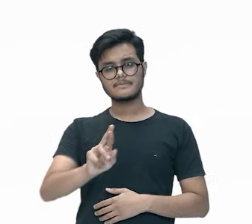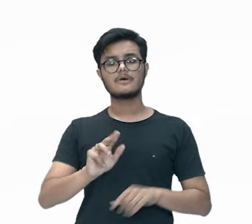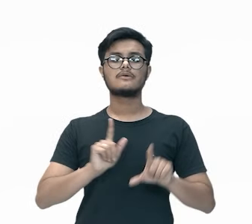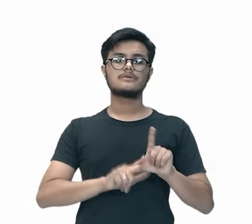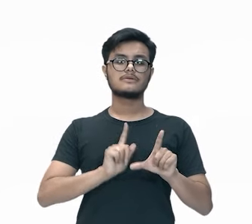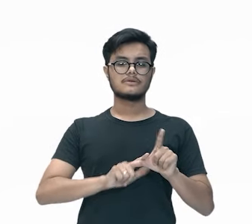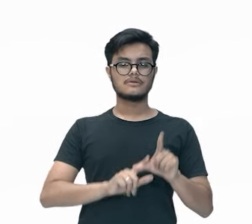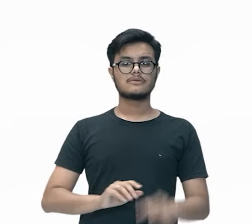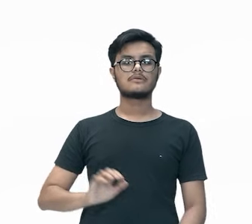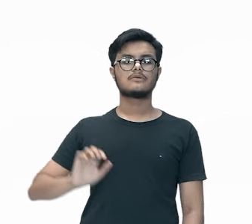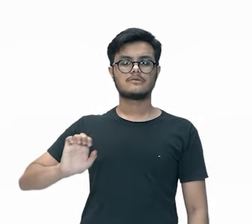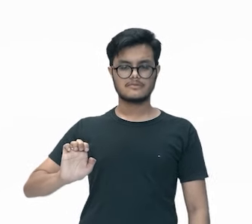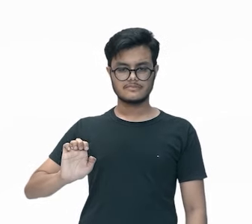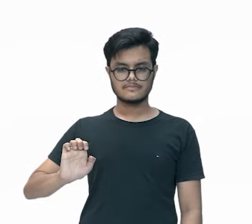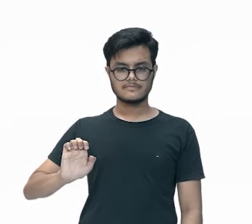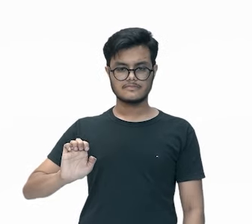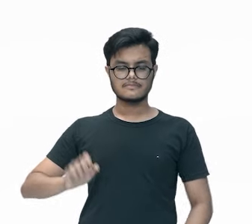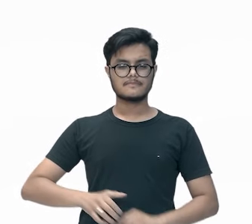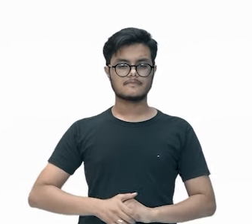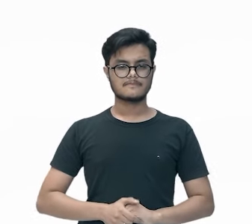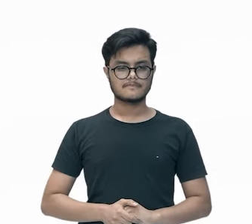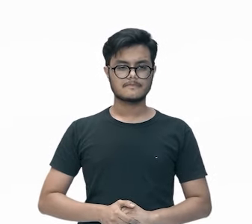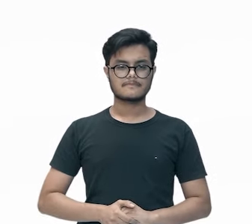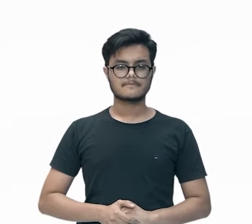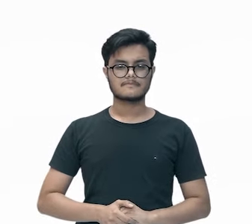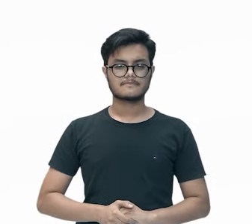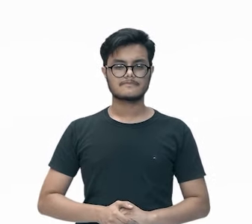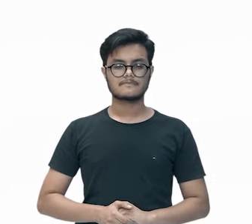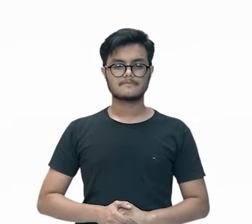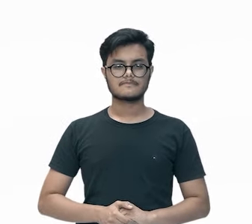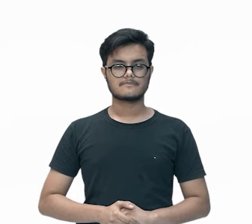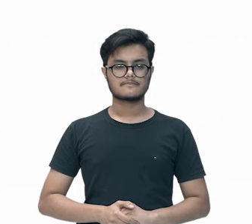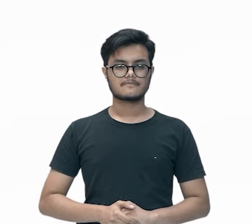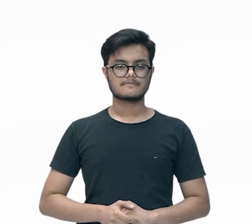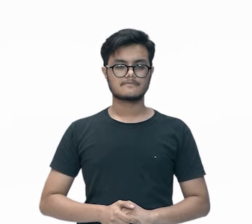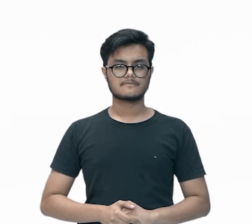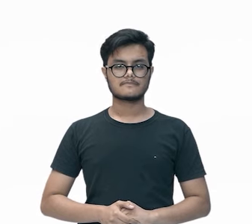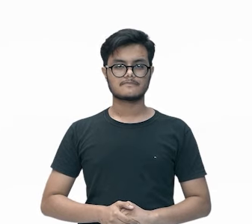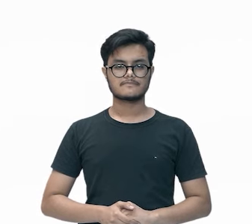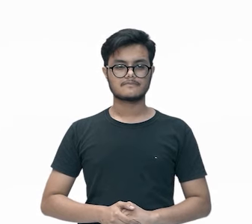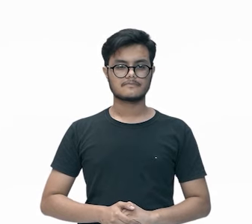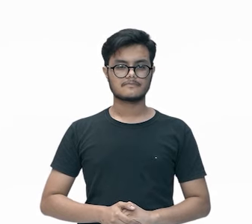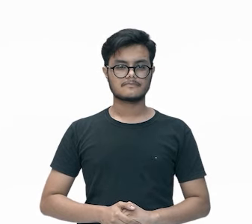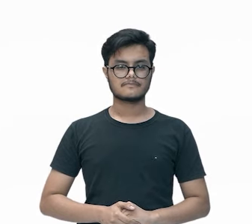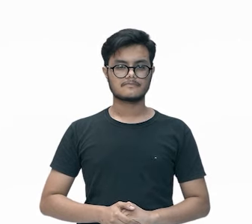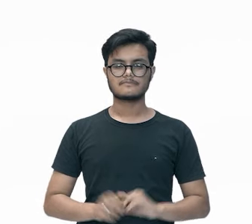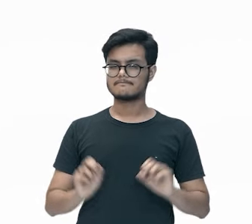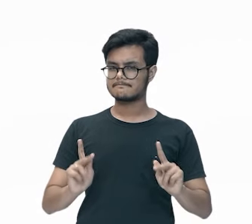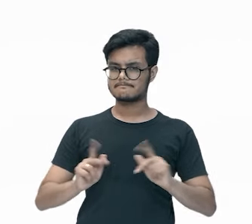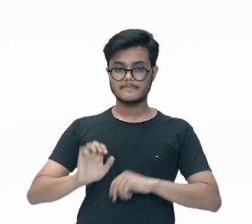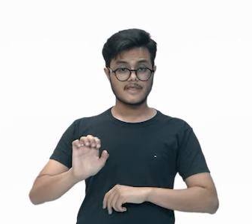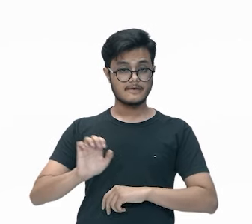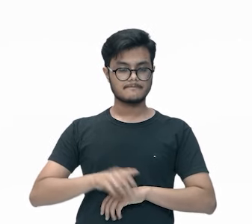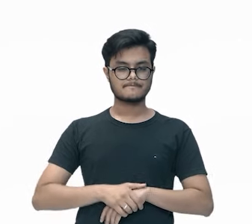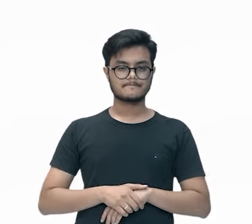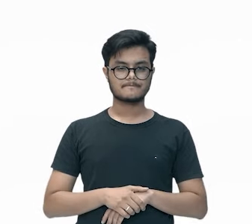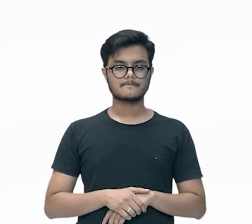essa análise por conta do tipo de ligações presentes ali. E a resposta correta é a letra E.